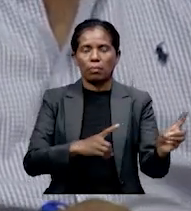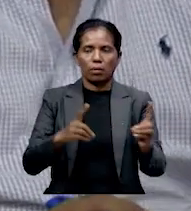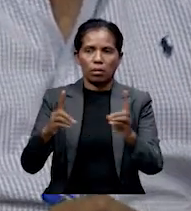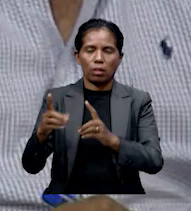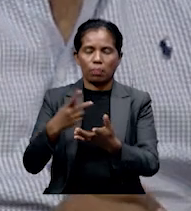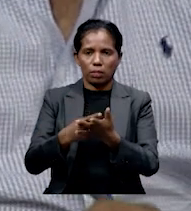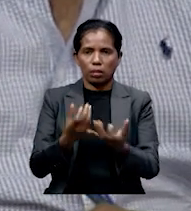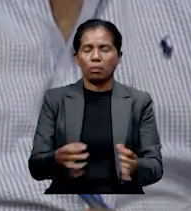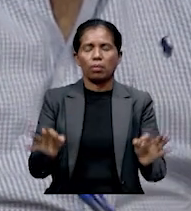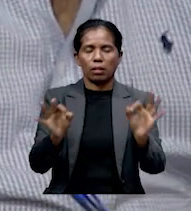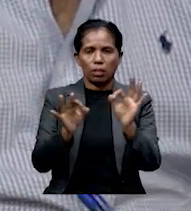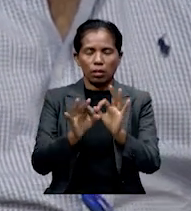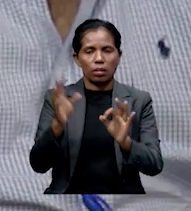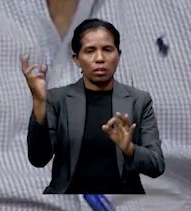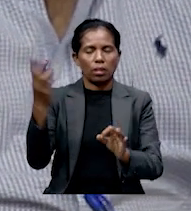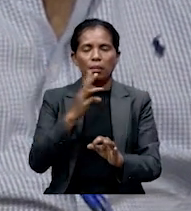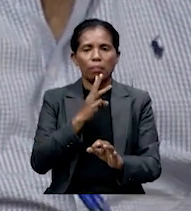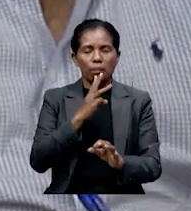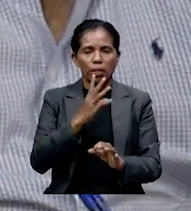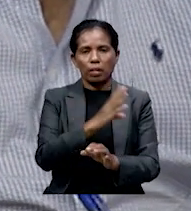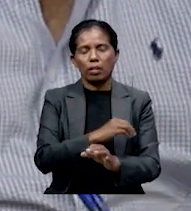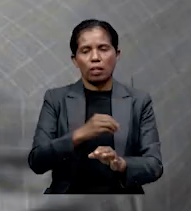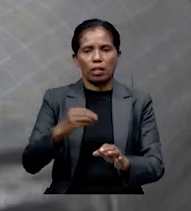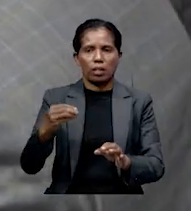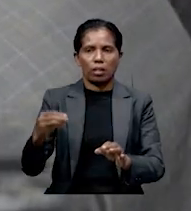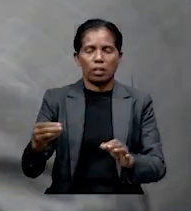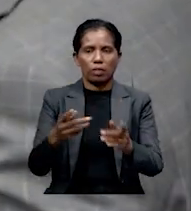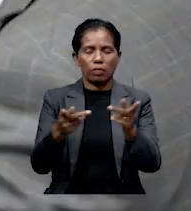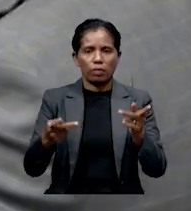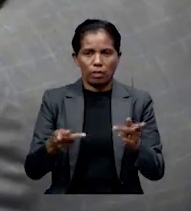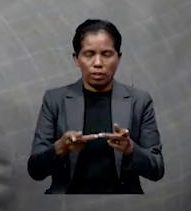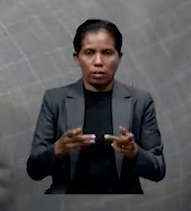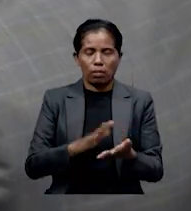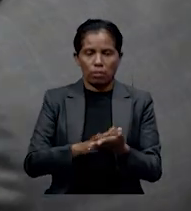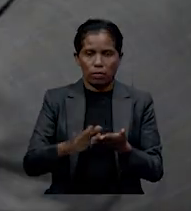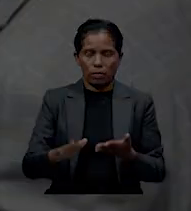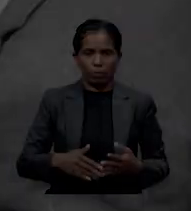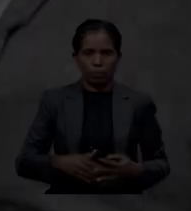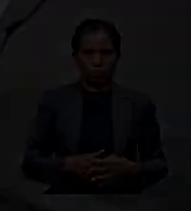importante sira iha área B no saneamento. Felicitas Borges, Jaime dos Santos, Jemen.